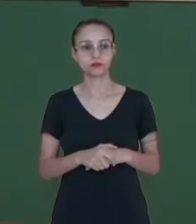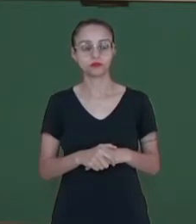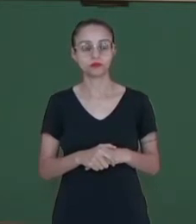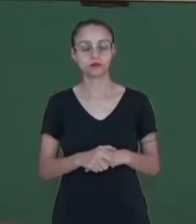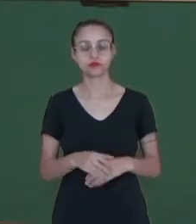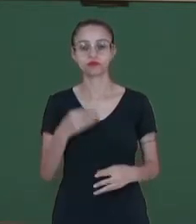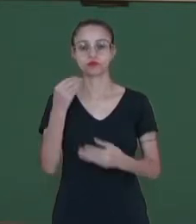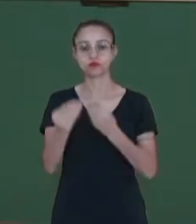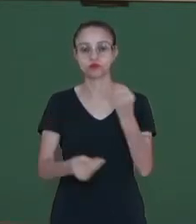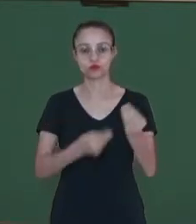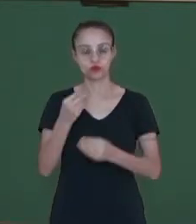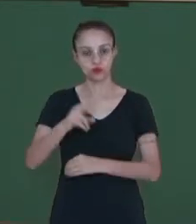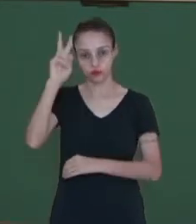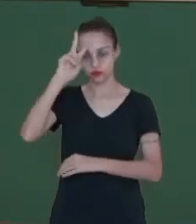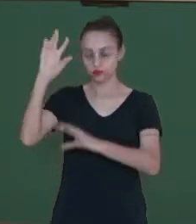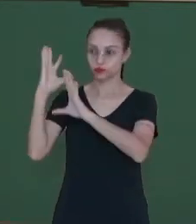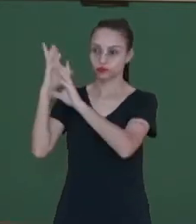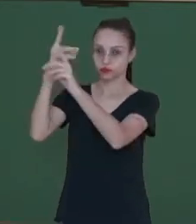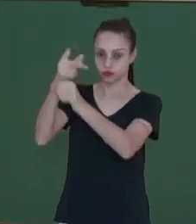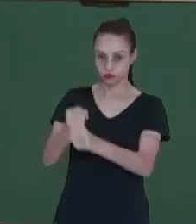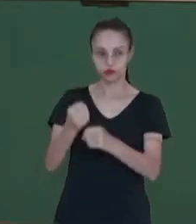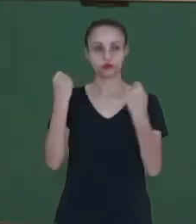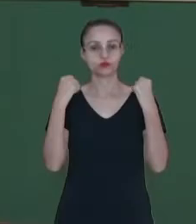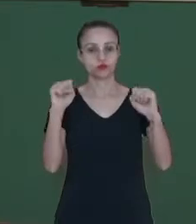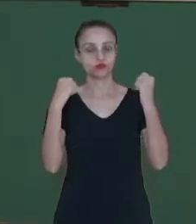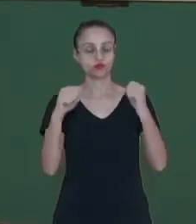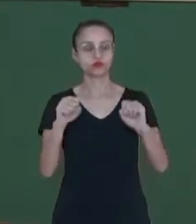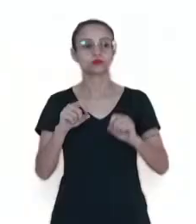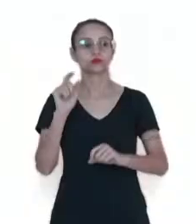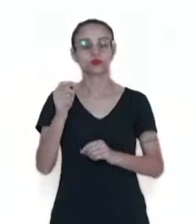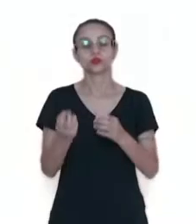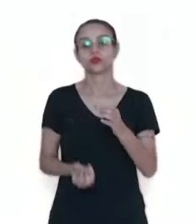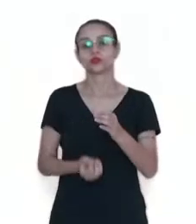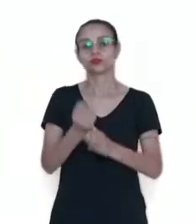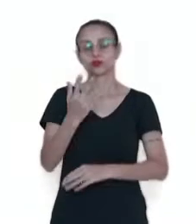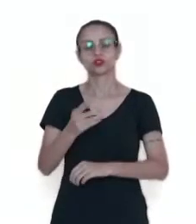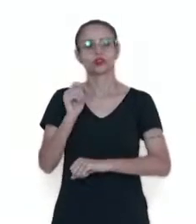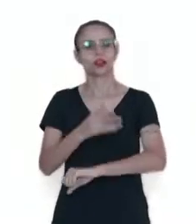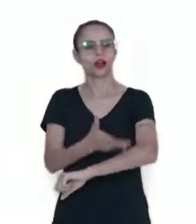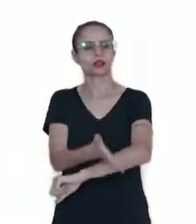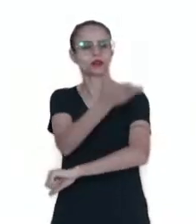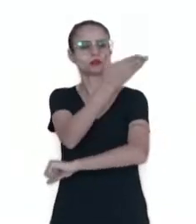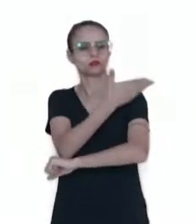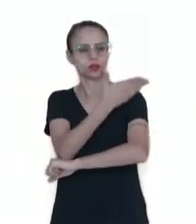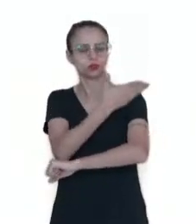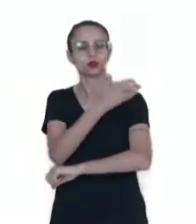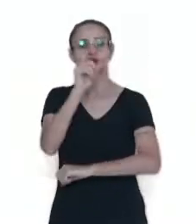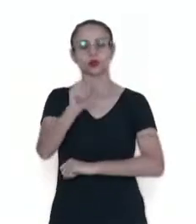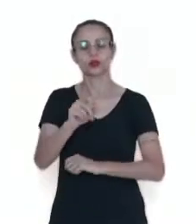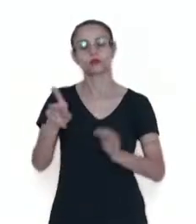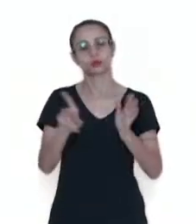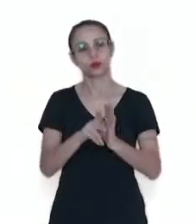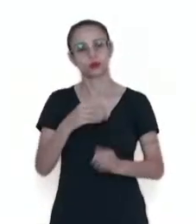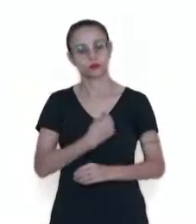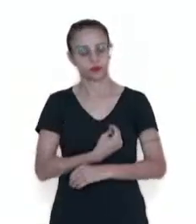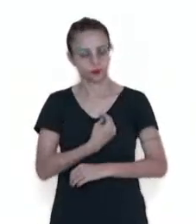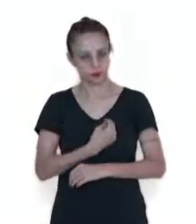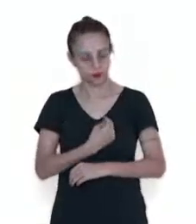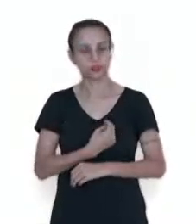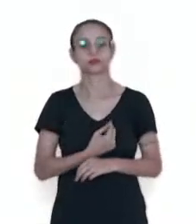Então, como é que é o histórico um pouco dessa ginástica? Ela surgiu lá na pré-história para sobrevivência e